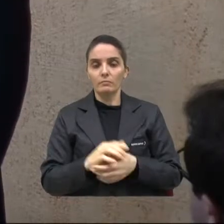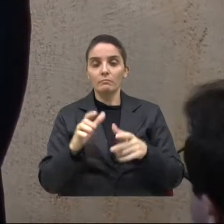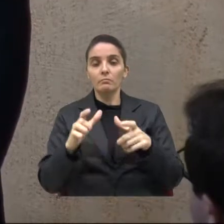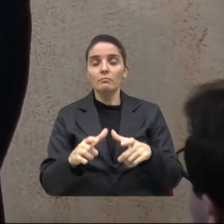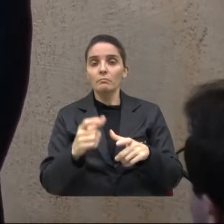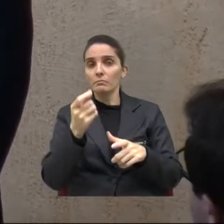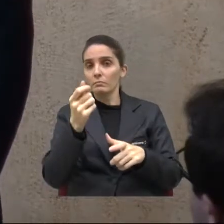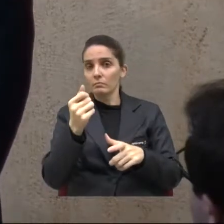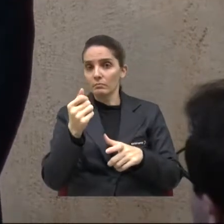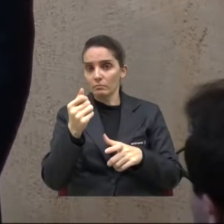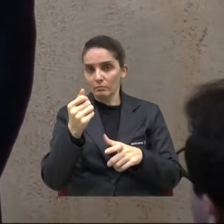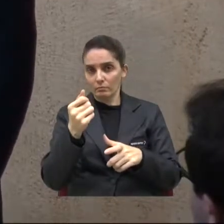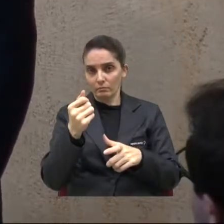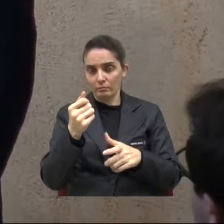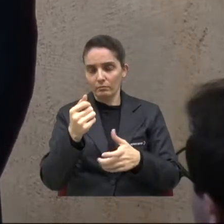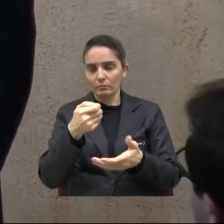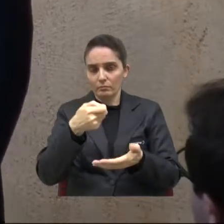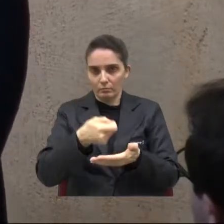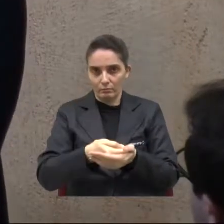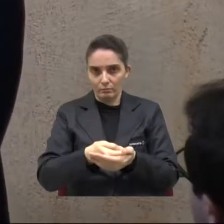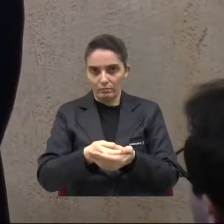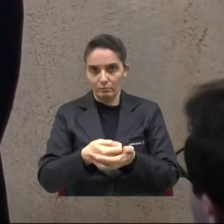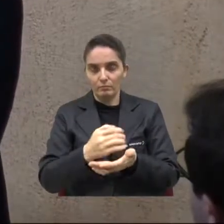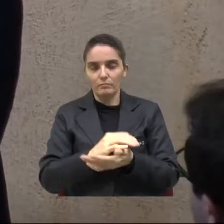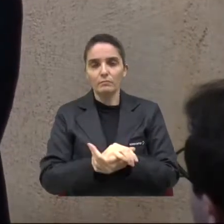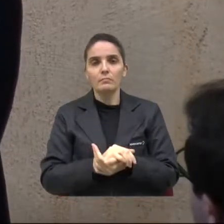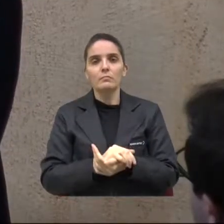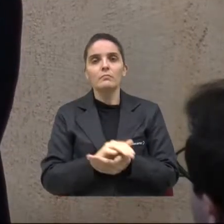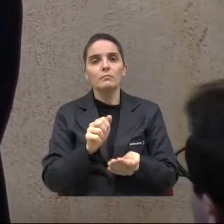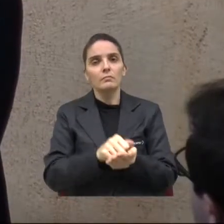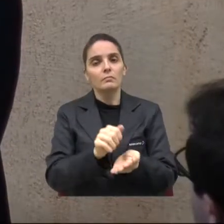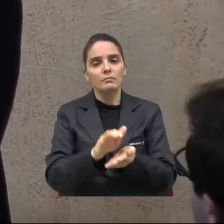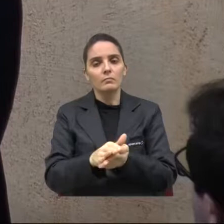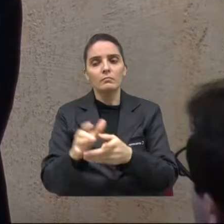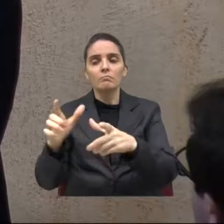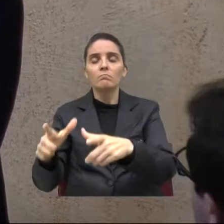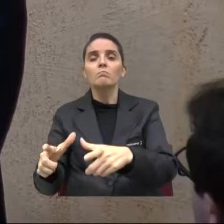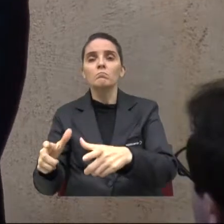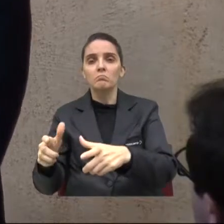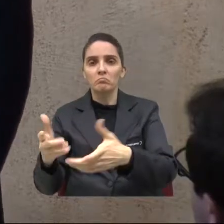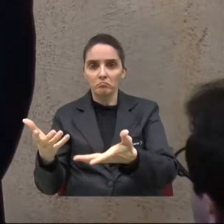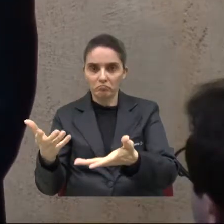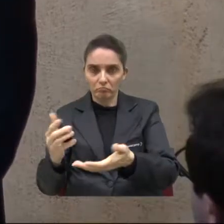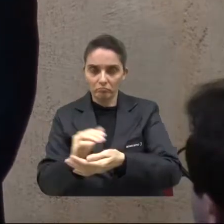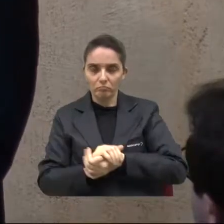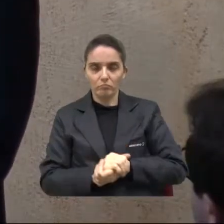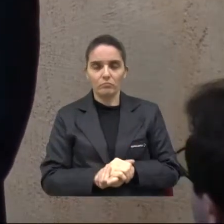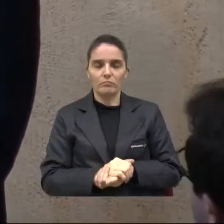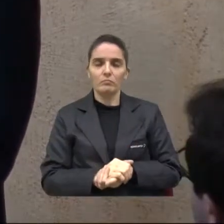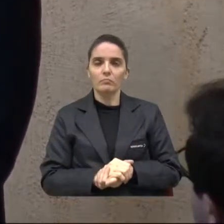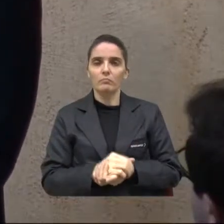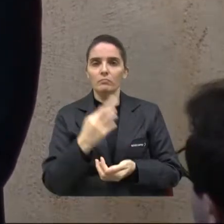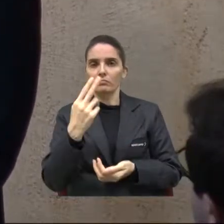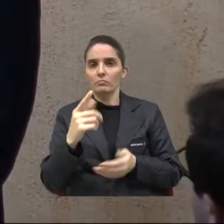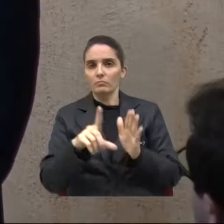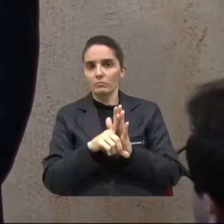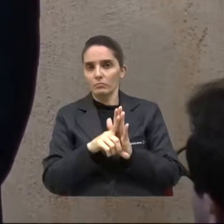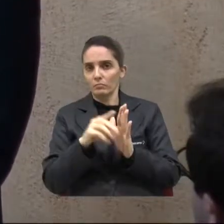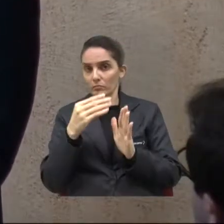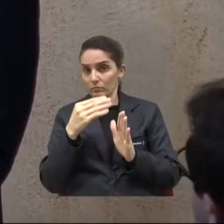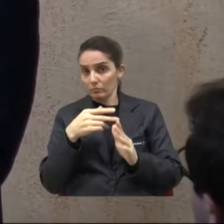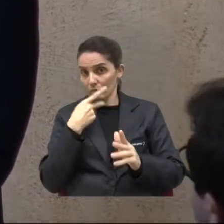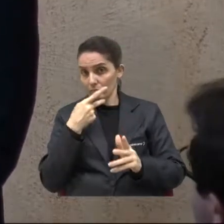está sendo aplicado e se está sendo aplicado da maneira correta, como pede a lei. Peço o